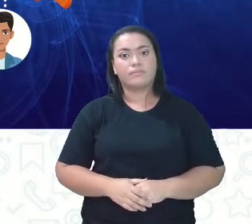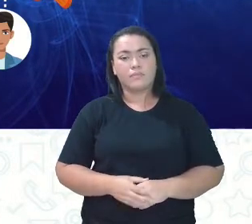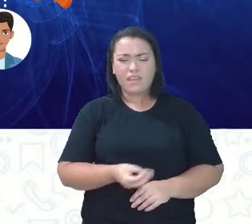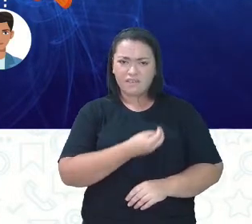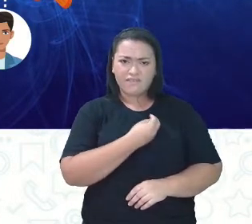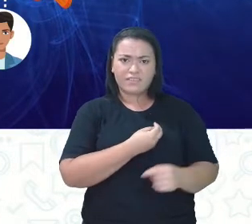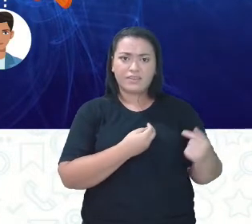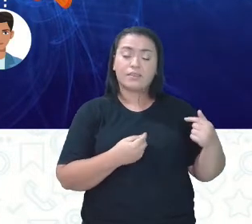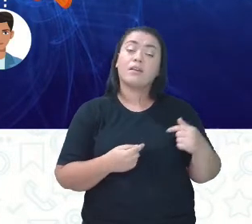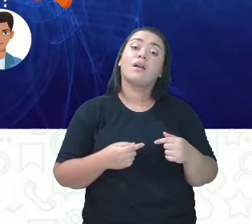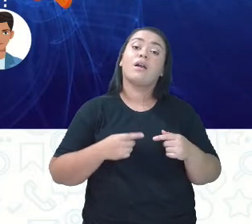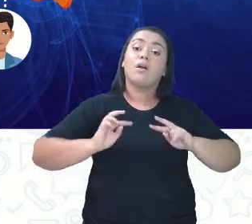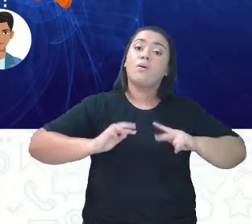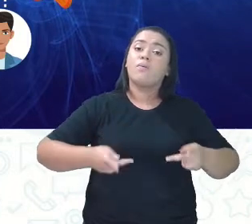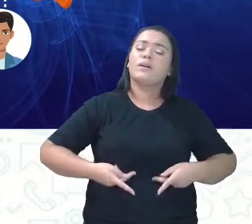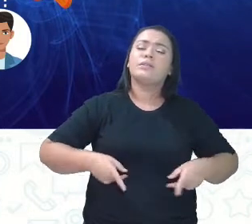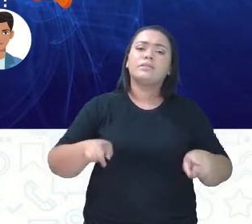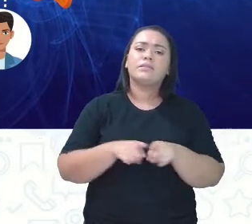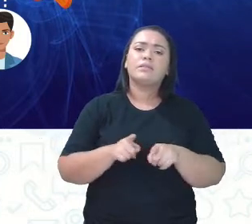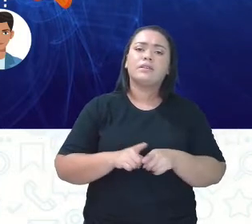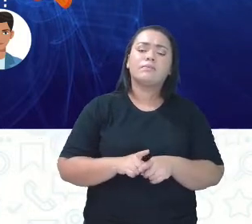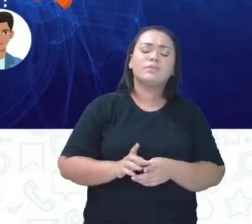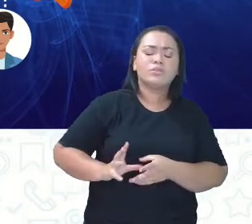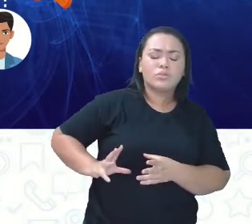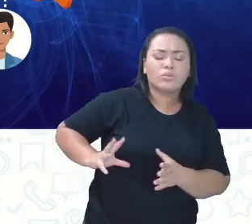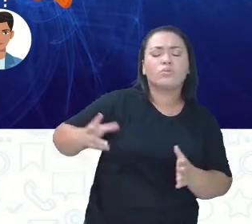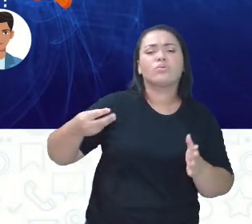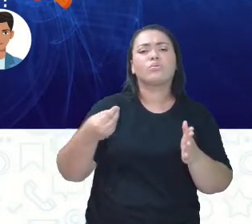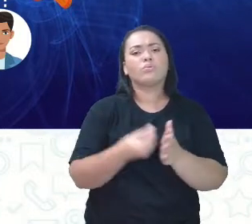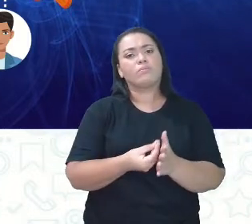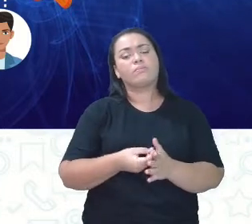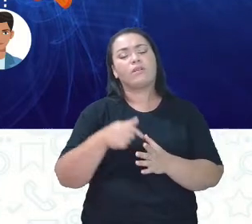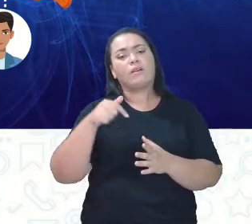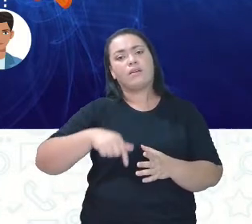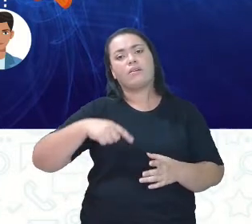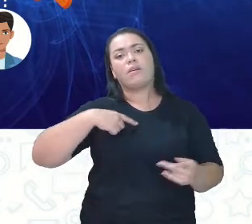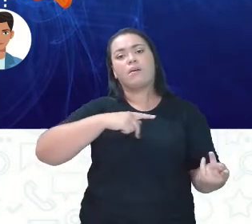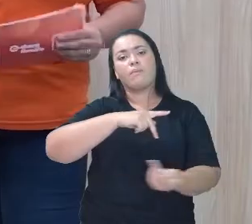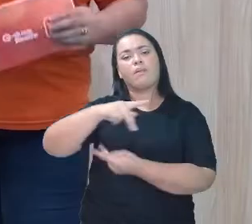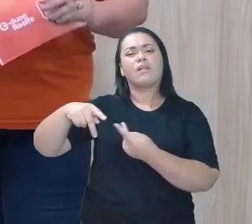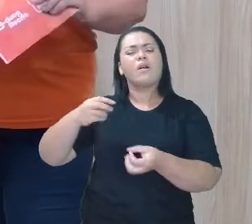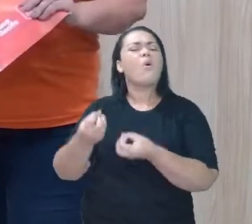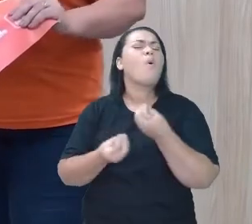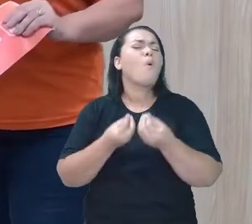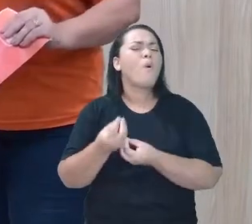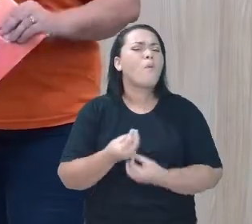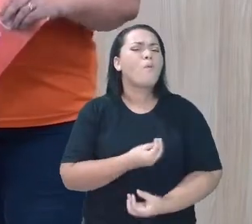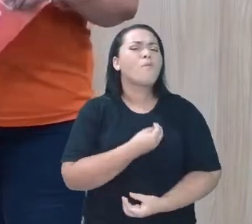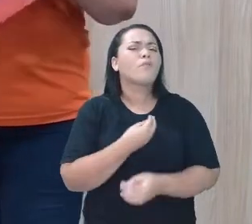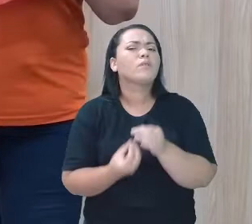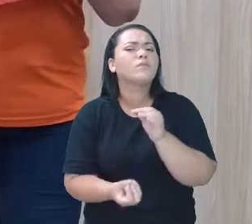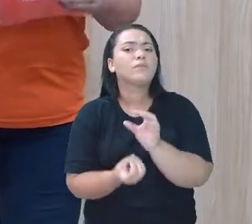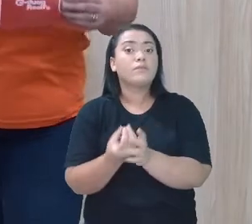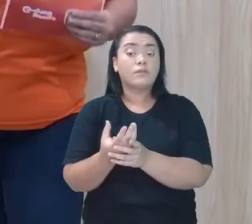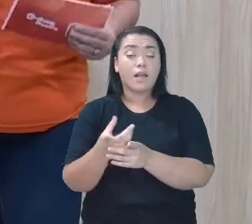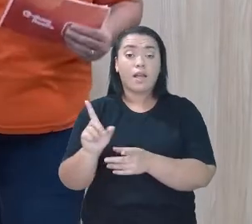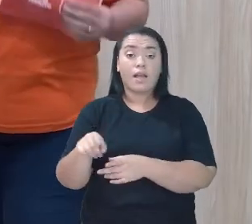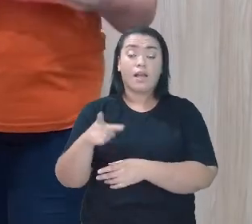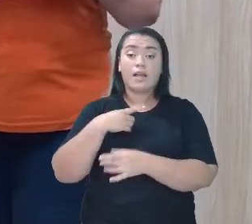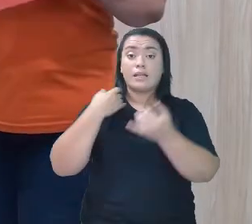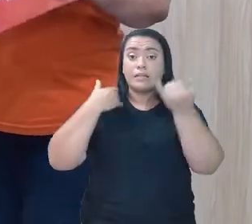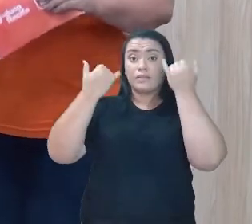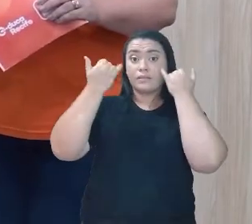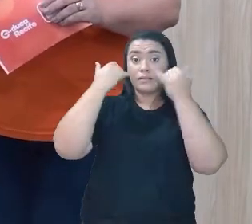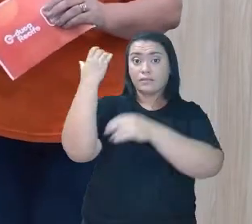A vida não só a humana, mas de todos os seres vivos. Como é que essa vida se formou, segundo aí as